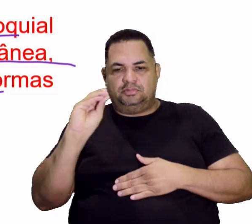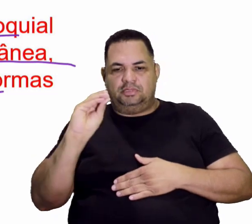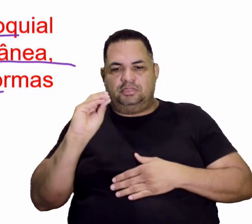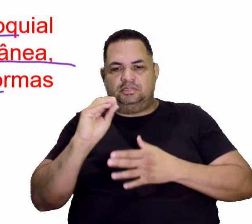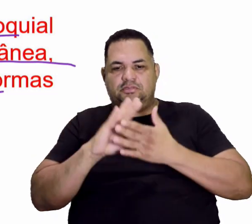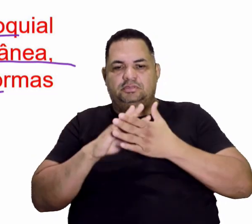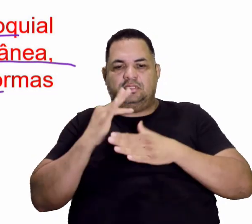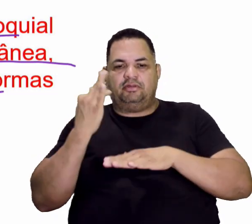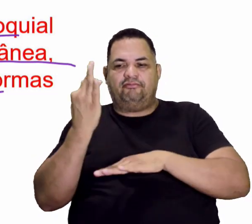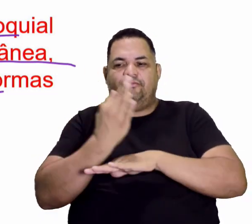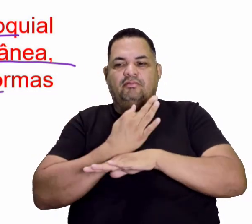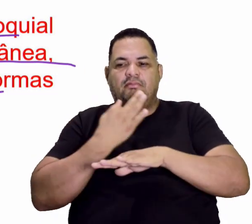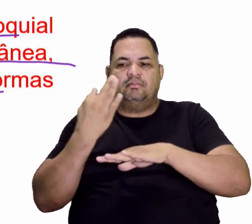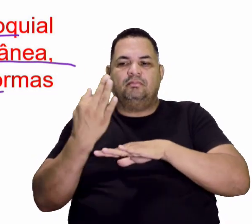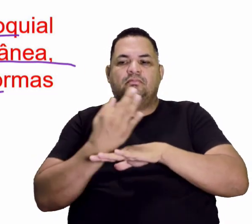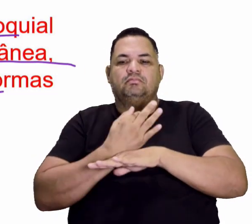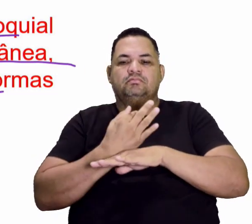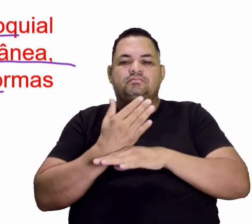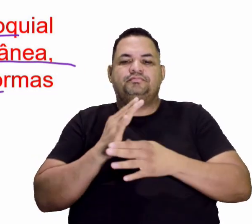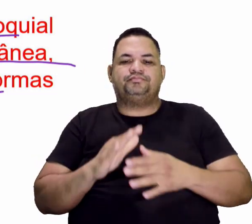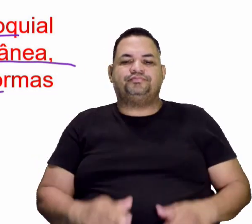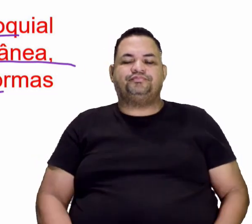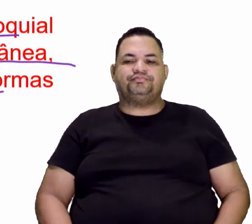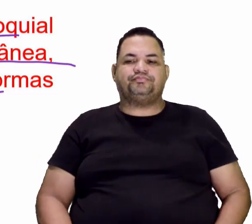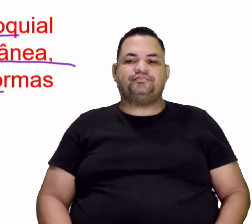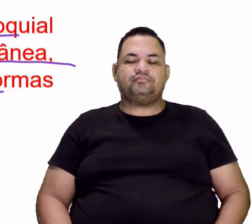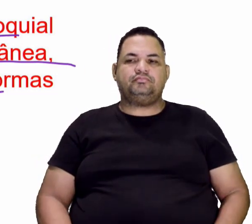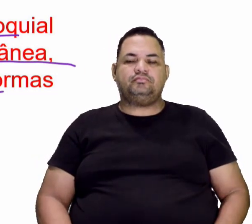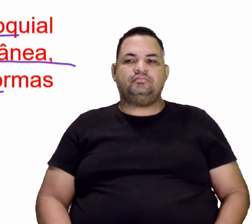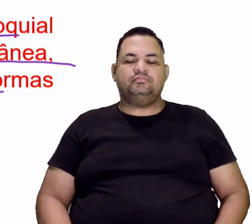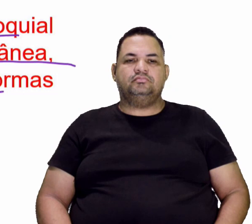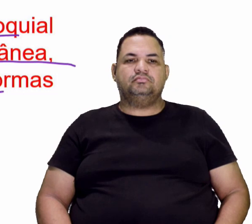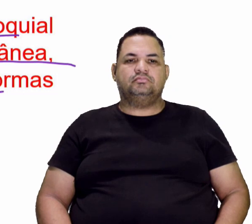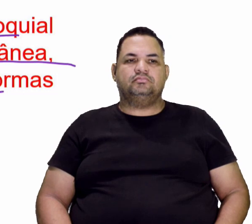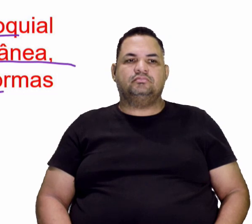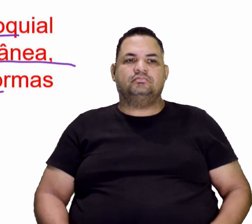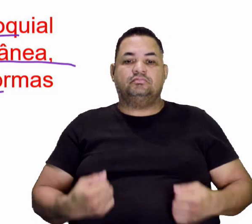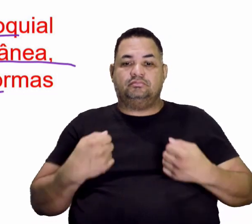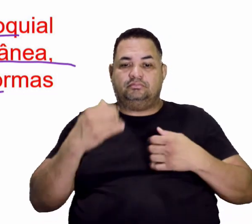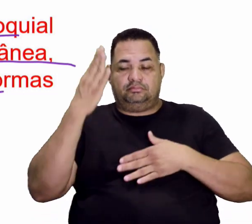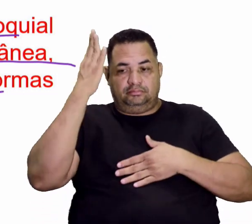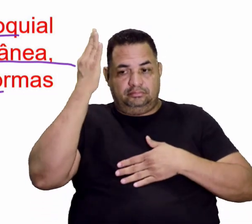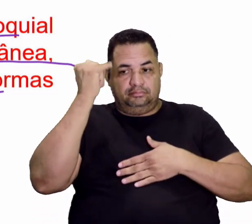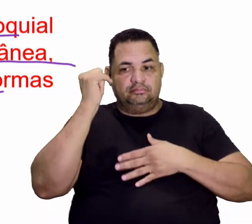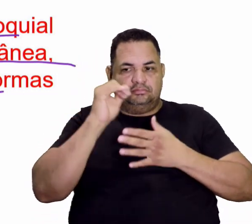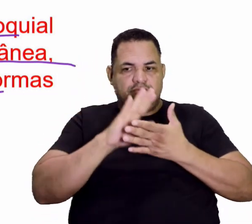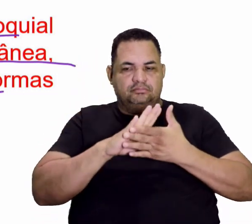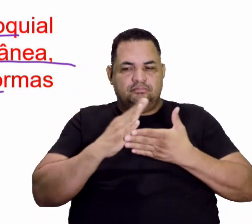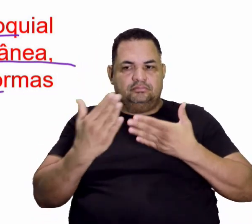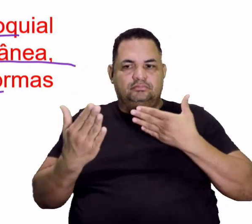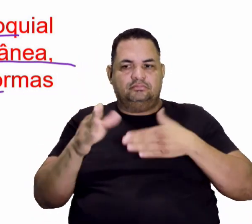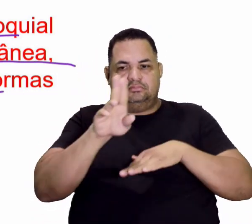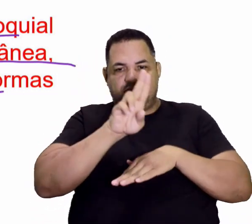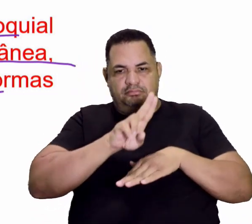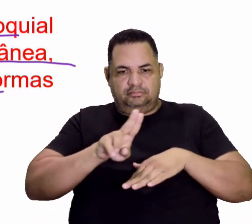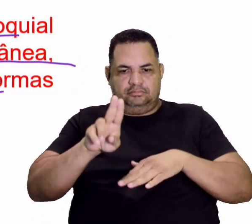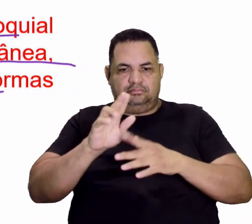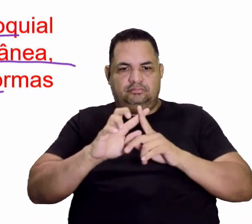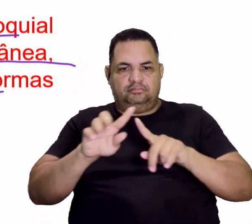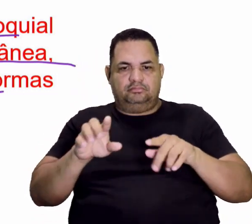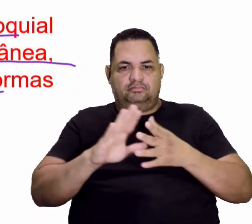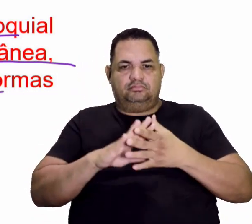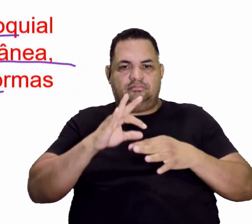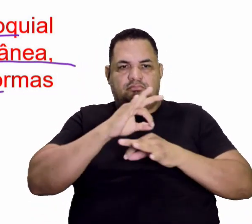Então tá aí, viu como ela tem espaço na sociedade, tá? Mas tem que saber colocá-las, né? Porém,